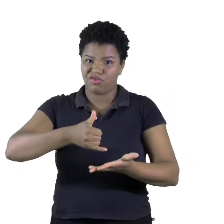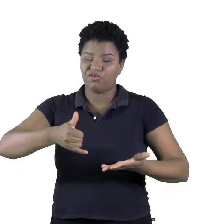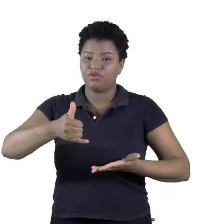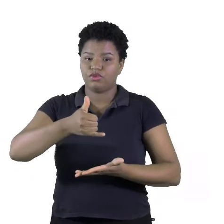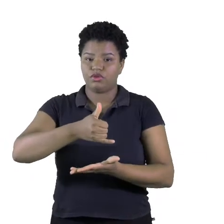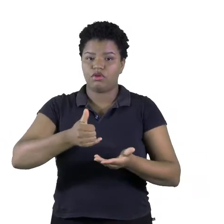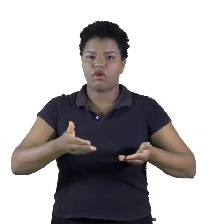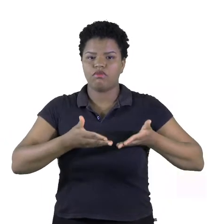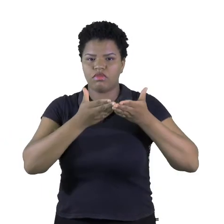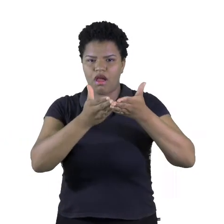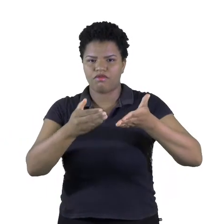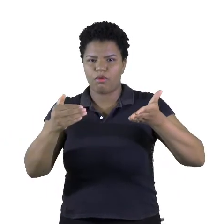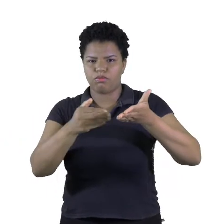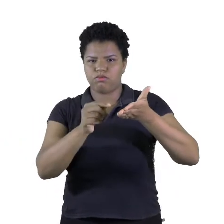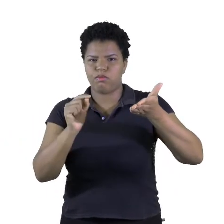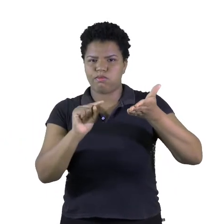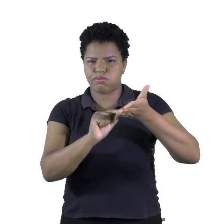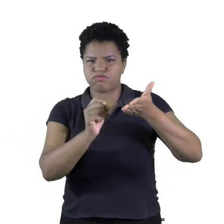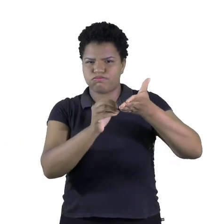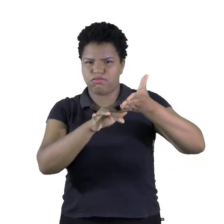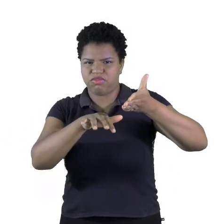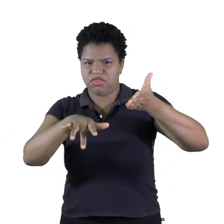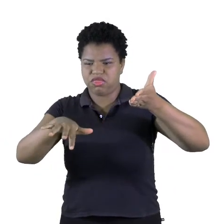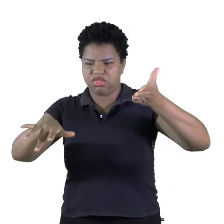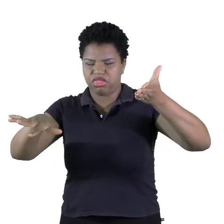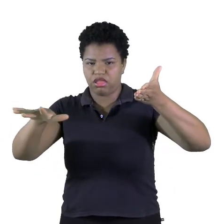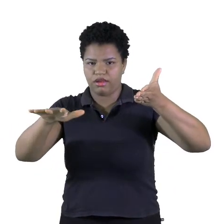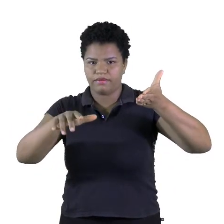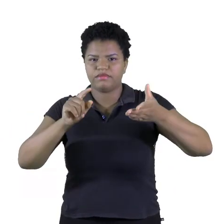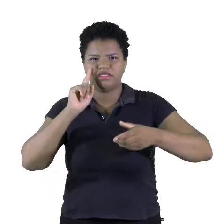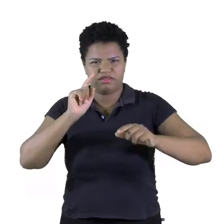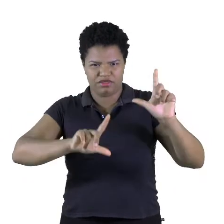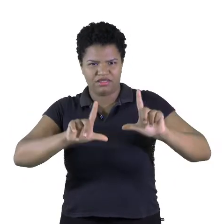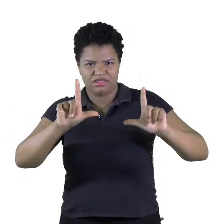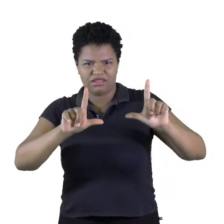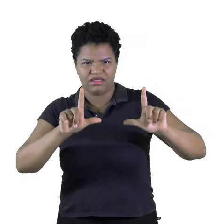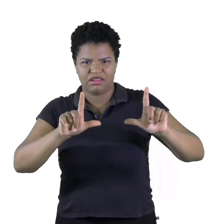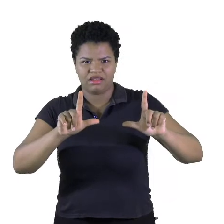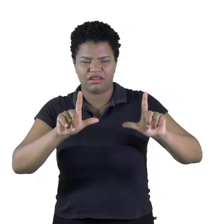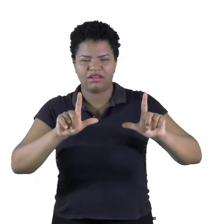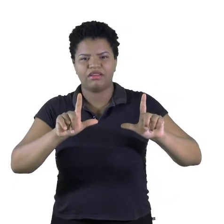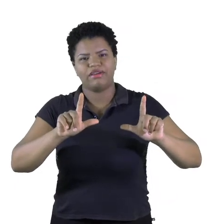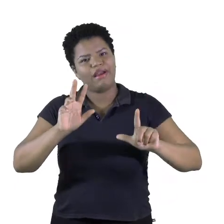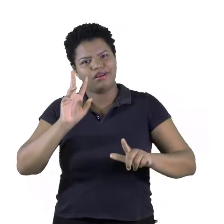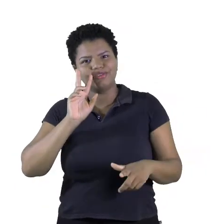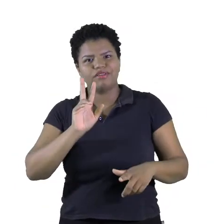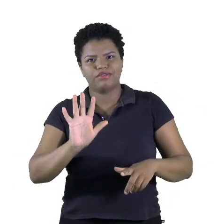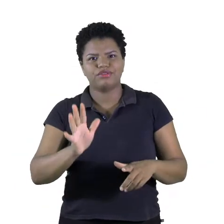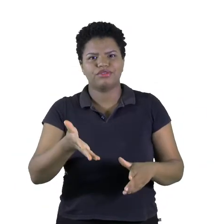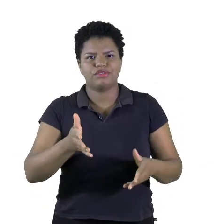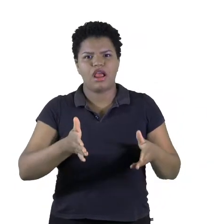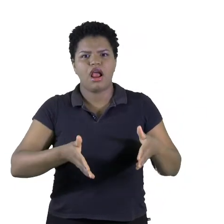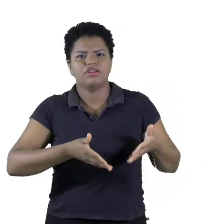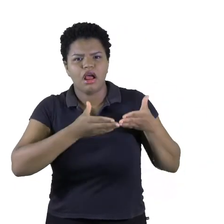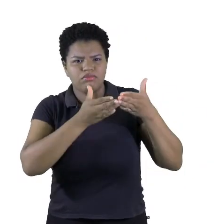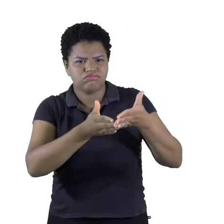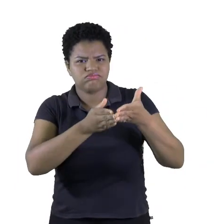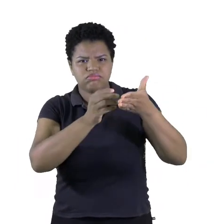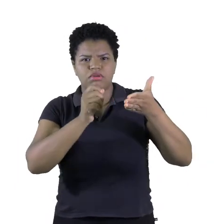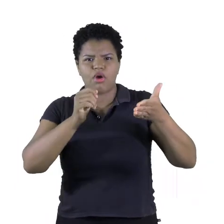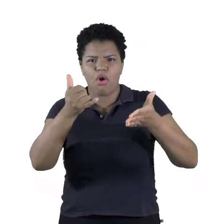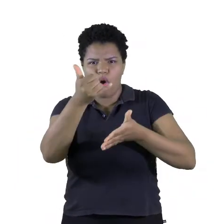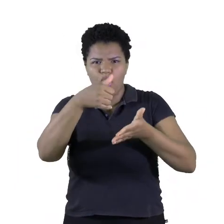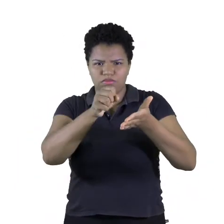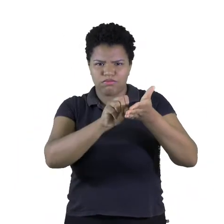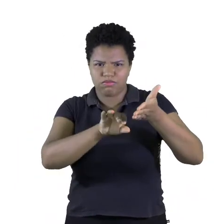acabou. Quantas vezes você liga a TV, passa no jornal aí, derramaram óleo no Golfo do México, derramaram óleo na Baía